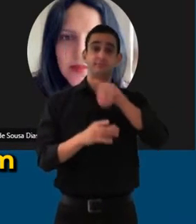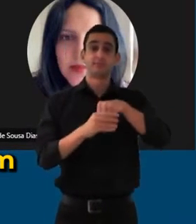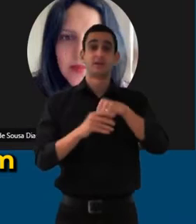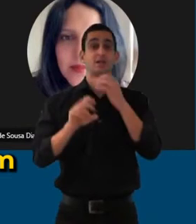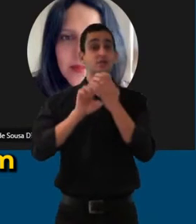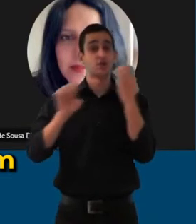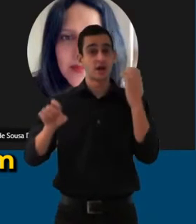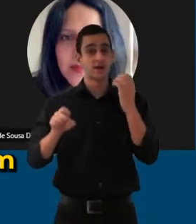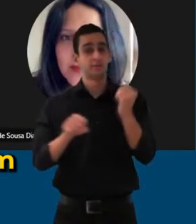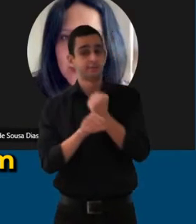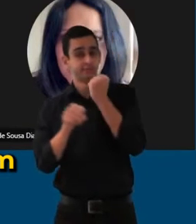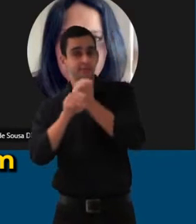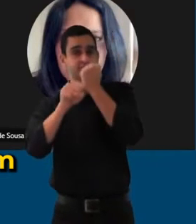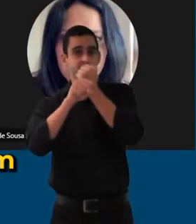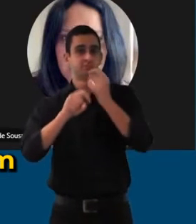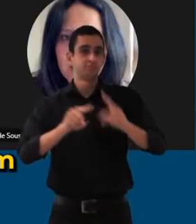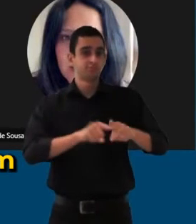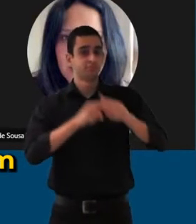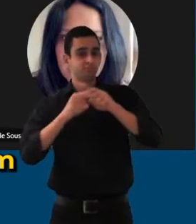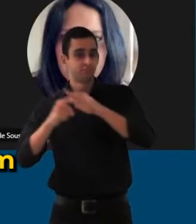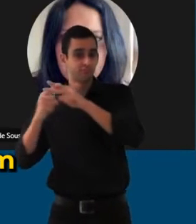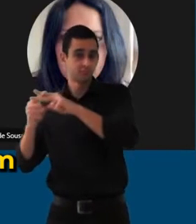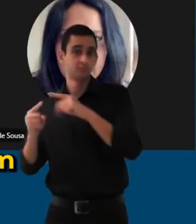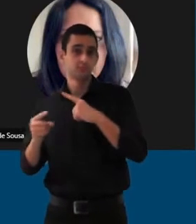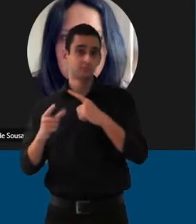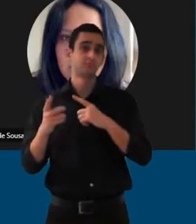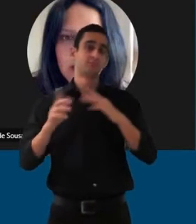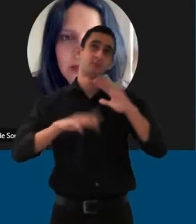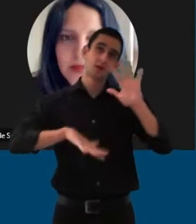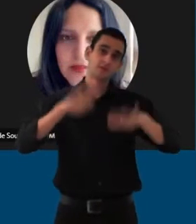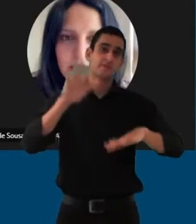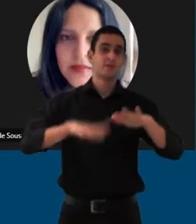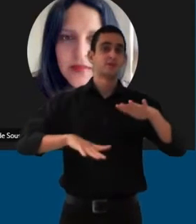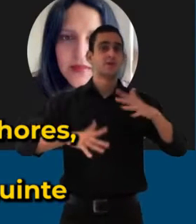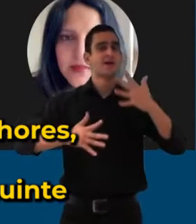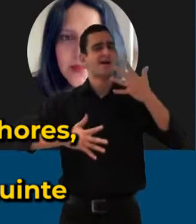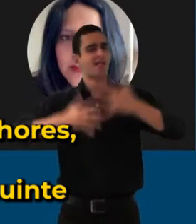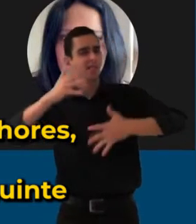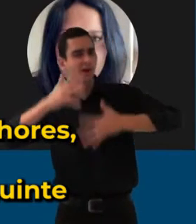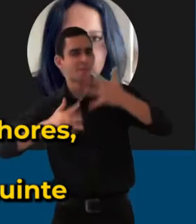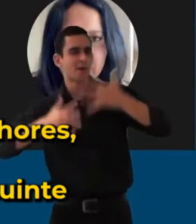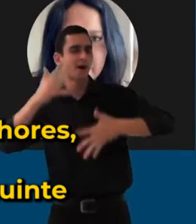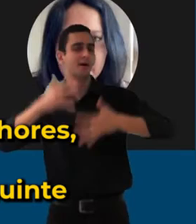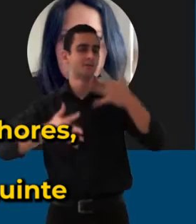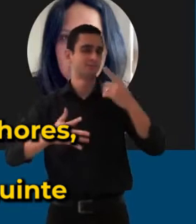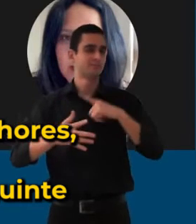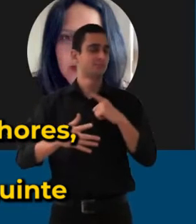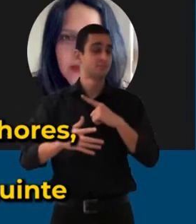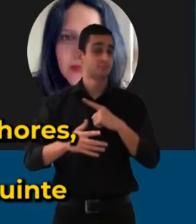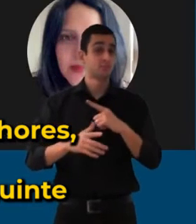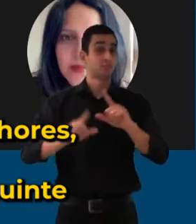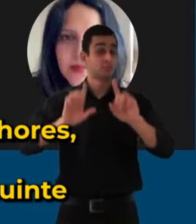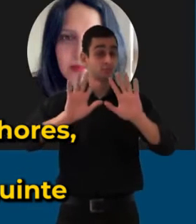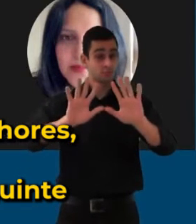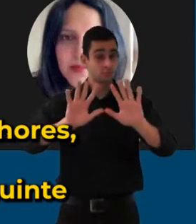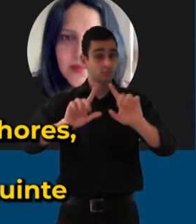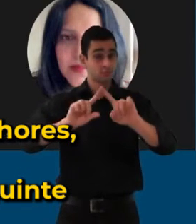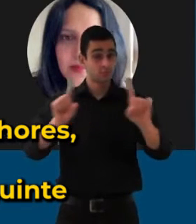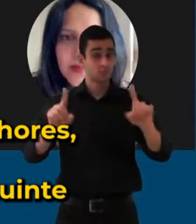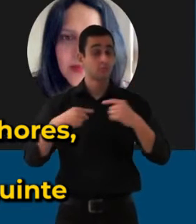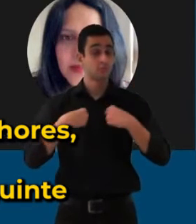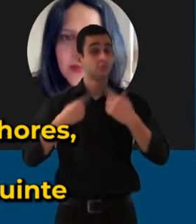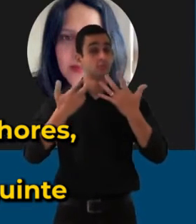tem intercorrências que acabam atrapalhando essa coisa toda. Mas eu quero fazer uma ponderação com os